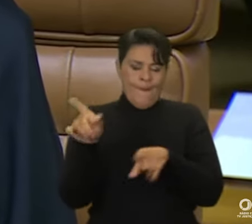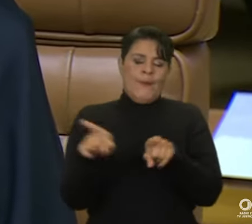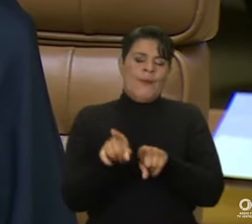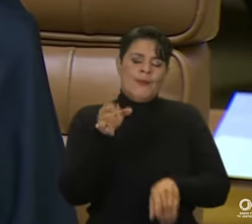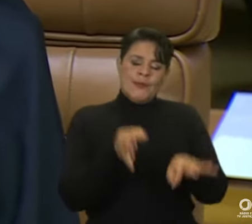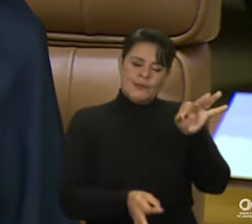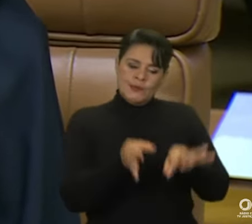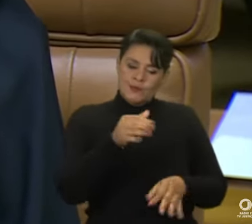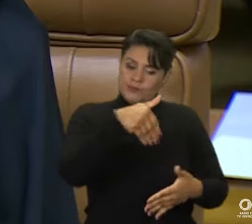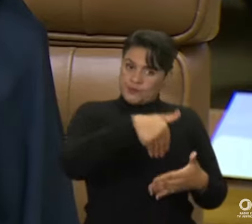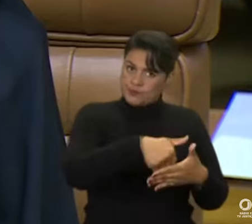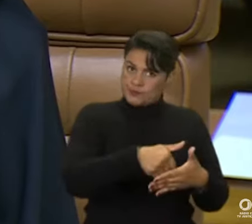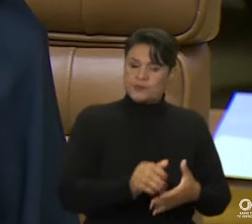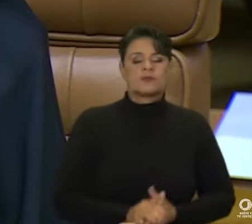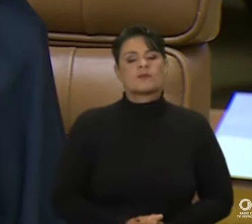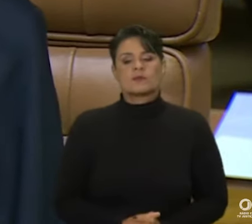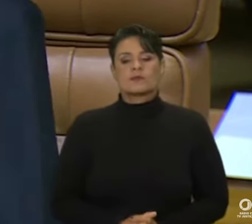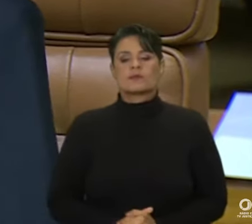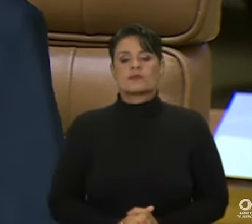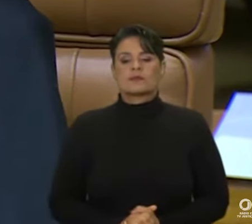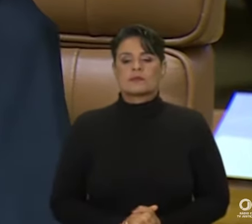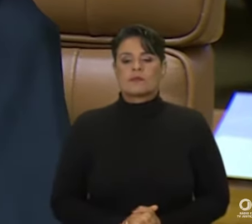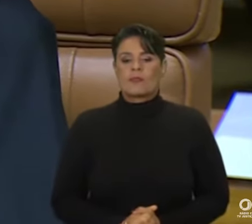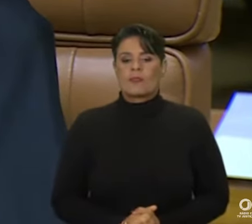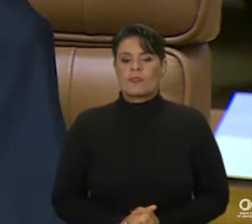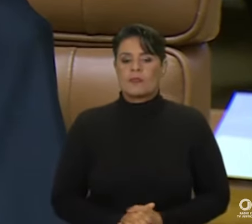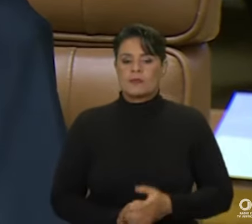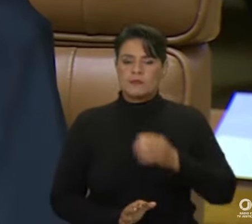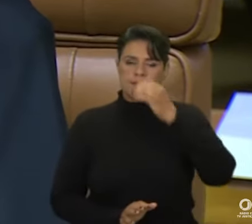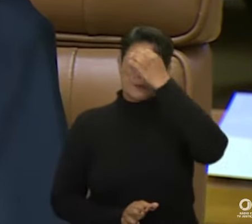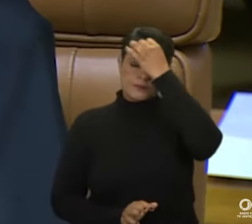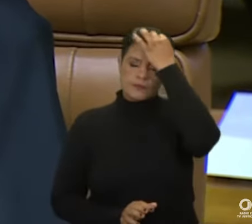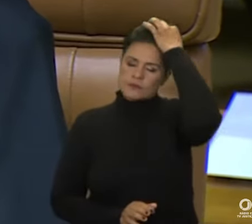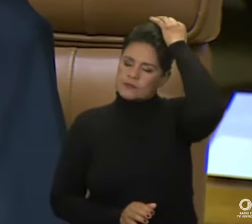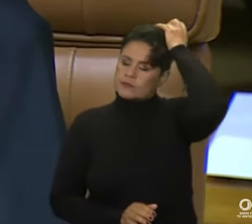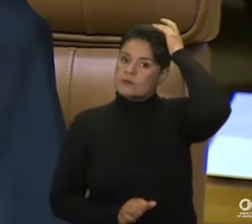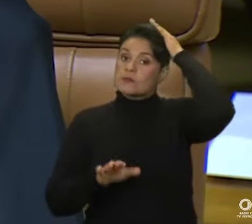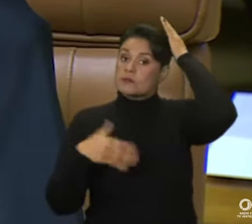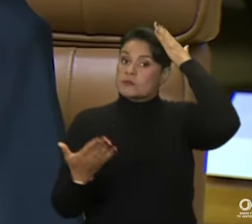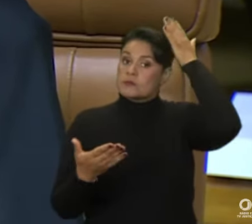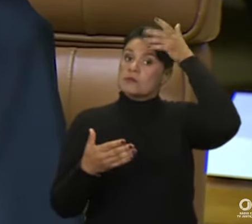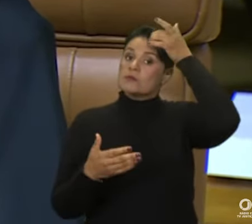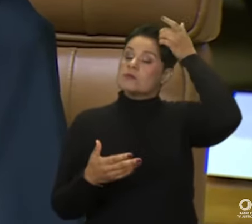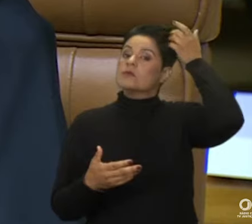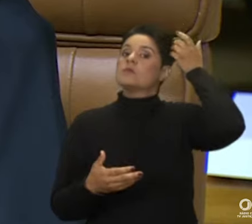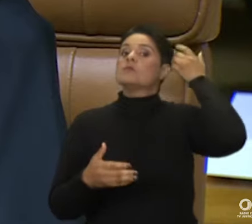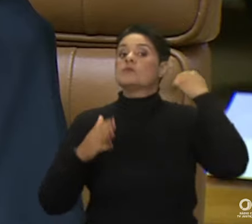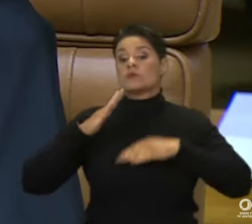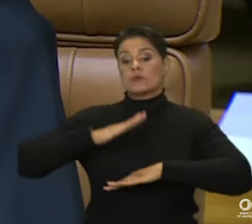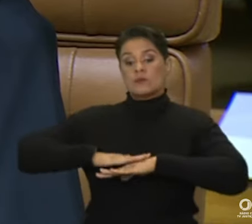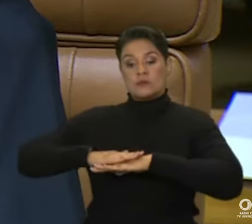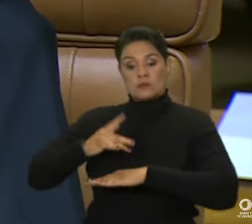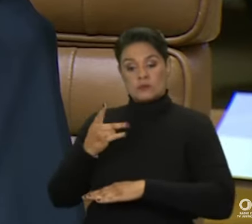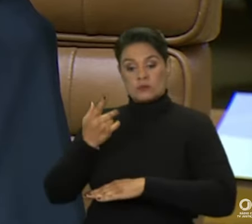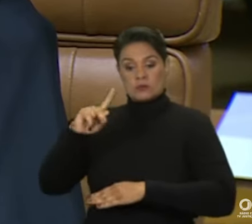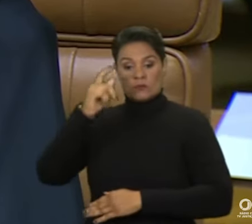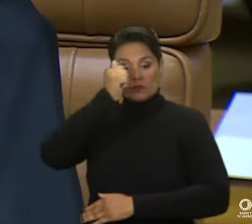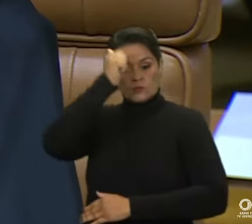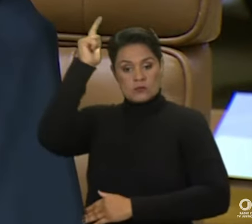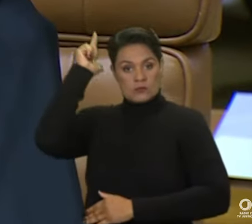Eleitoral. A atuação do eminente ministro Alexandre de Moraes, portanto, não decorre de capricho nem de propósitos